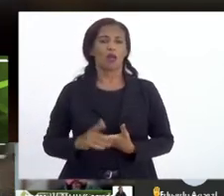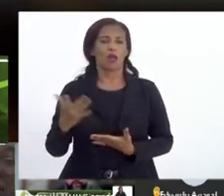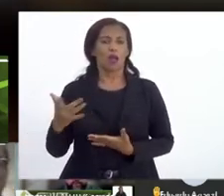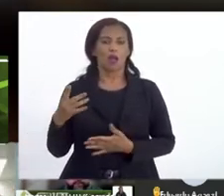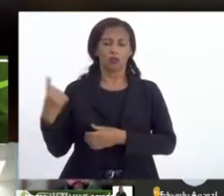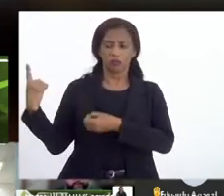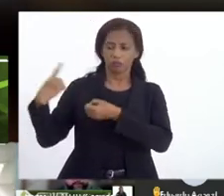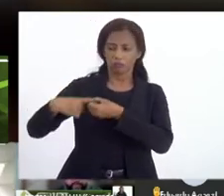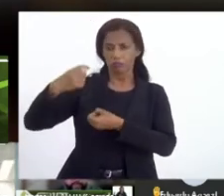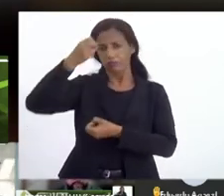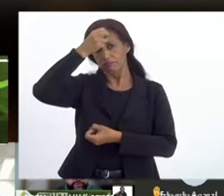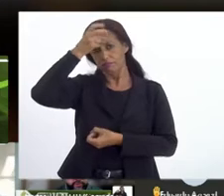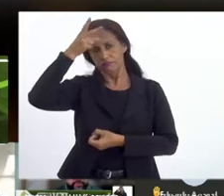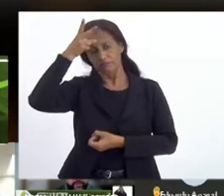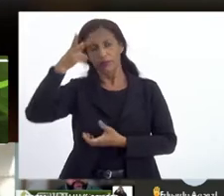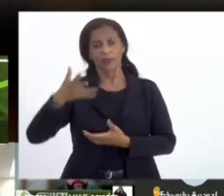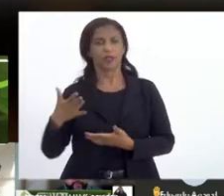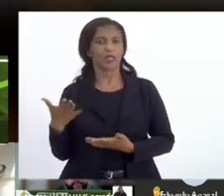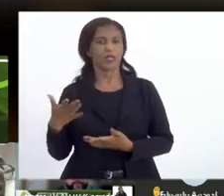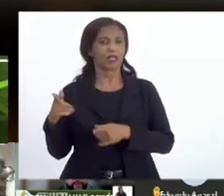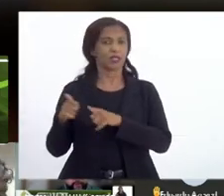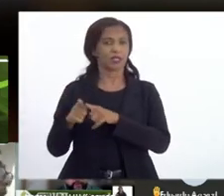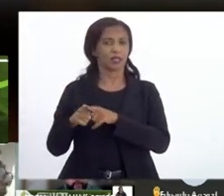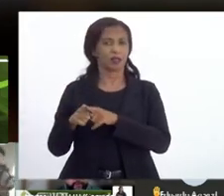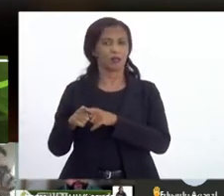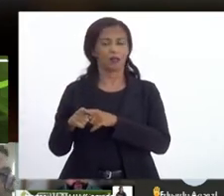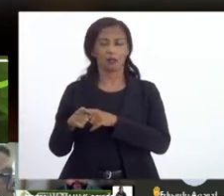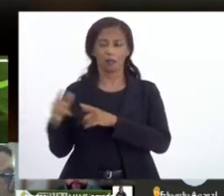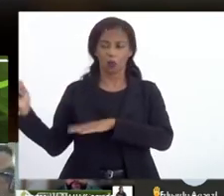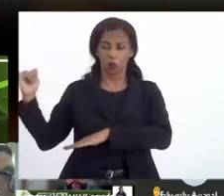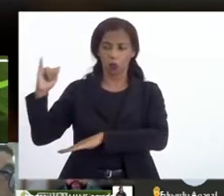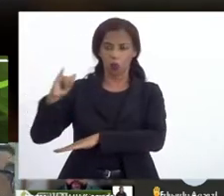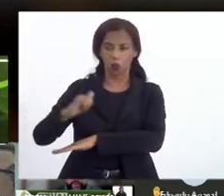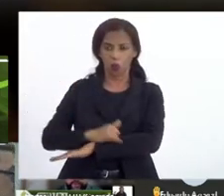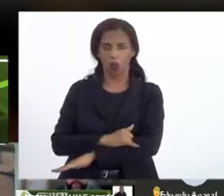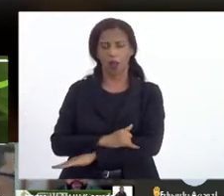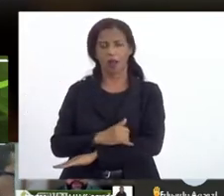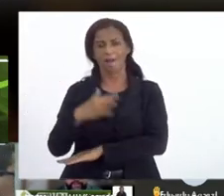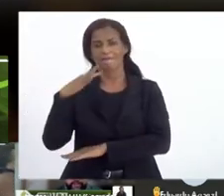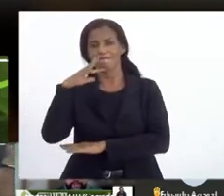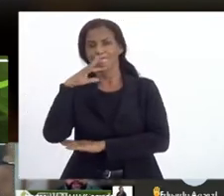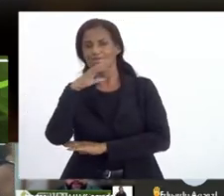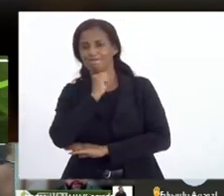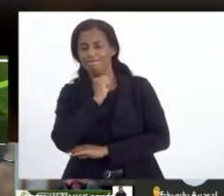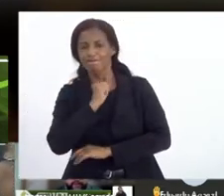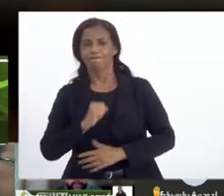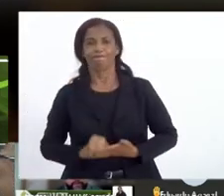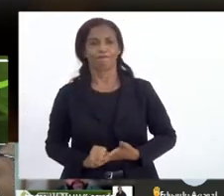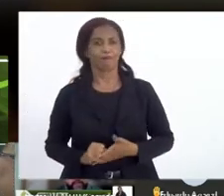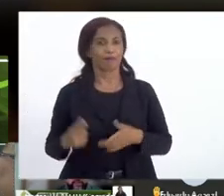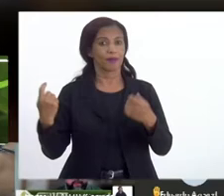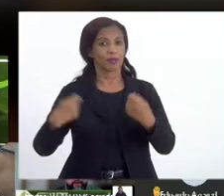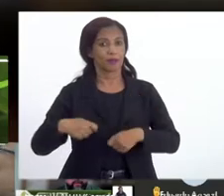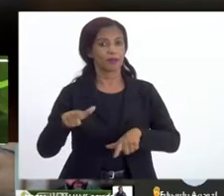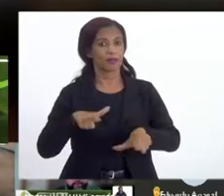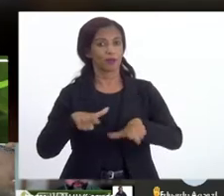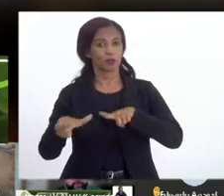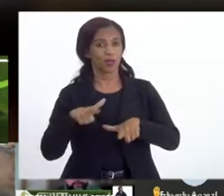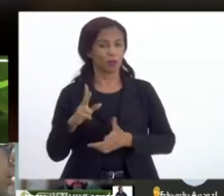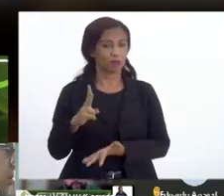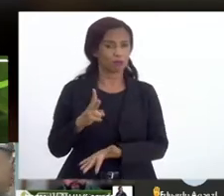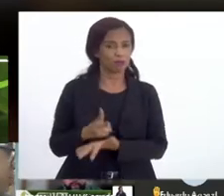aos municípios atingidos e afetados pelo nosso aeroporto, a gente percebe que é preciso um trabalho